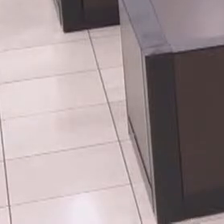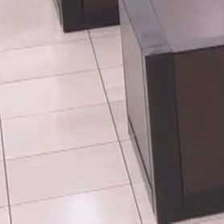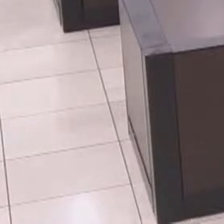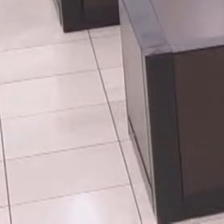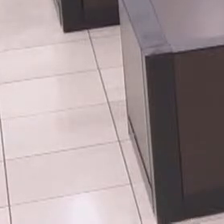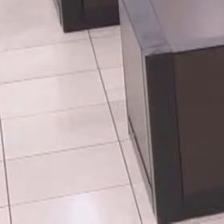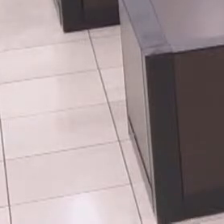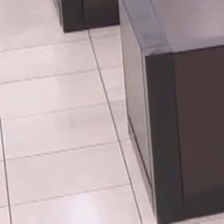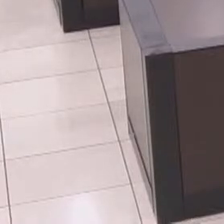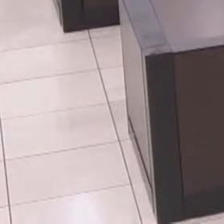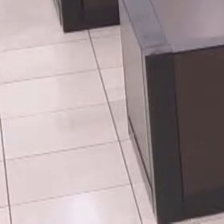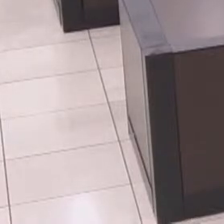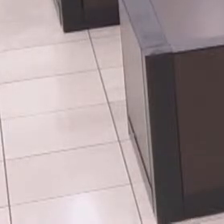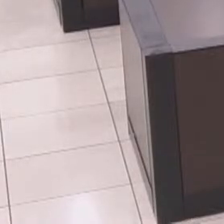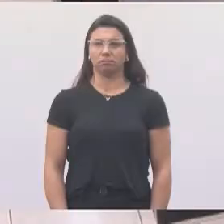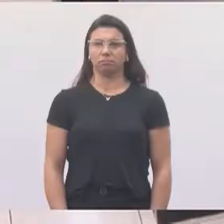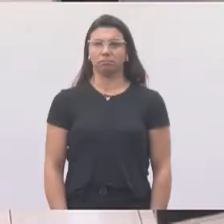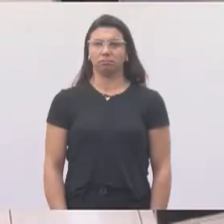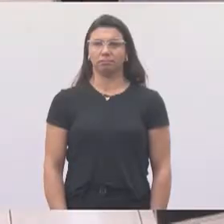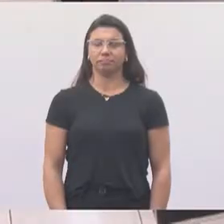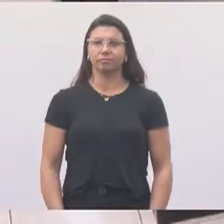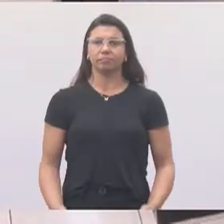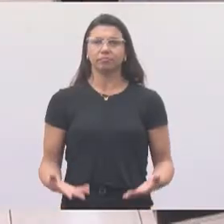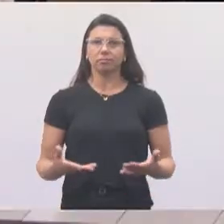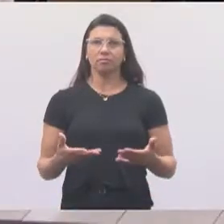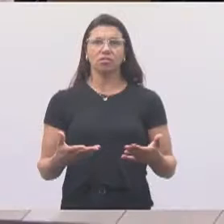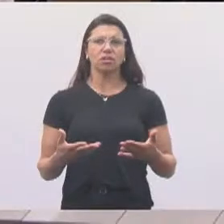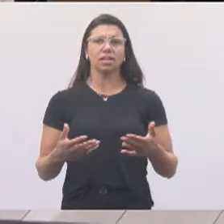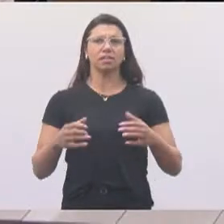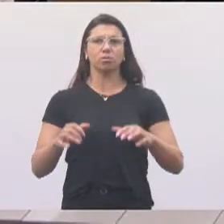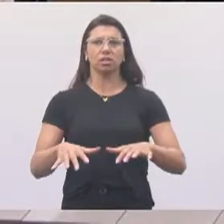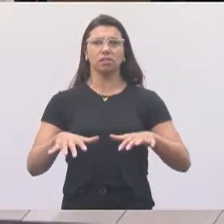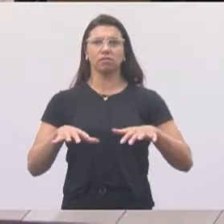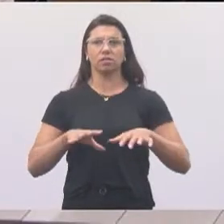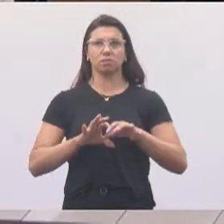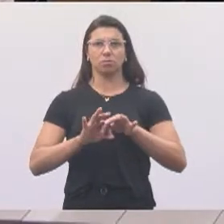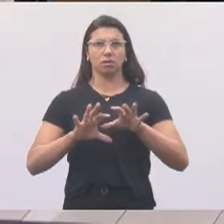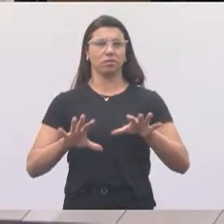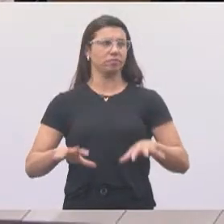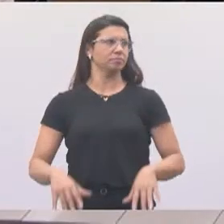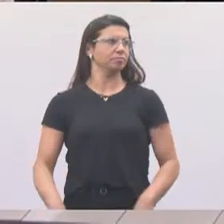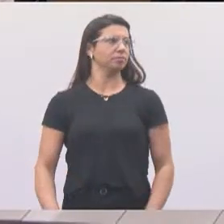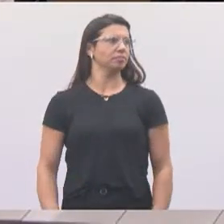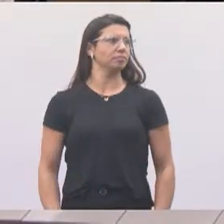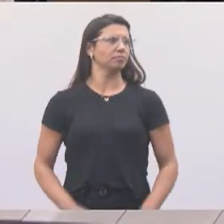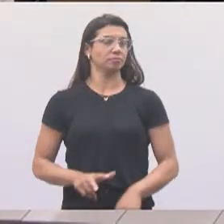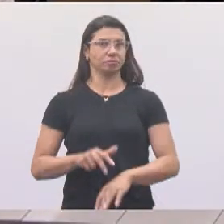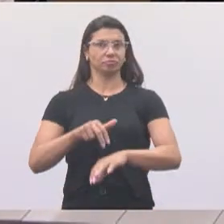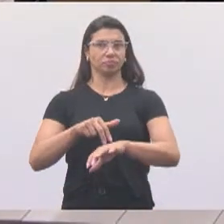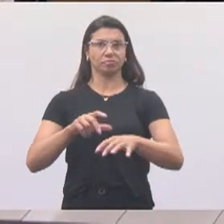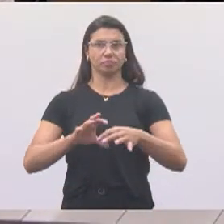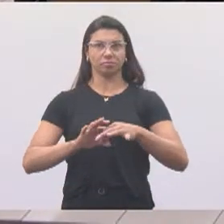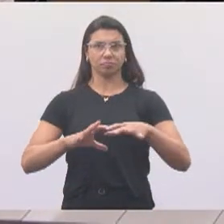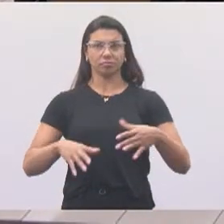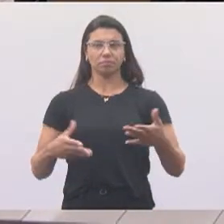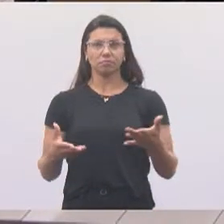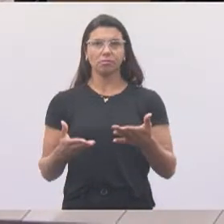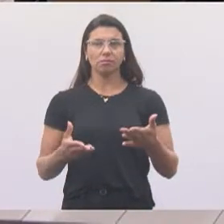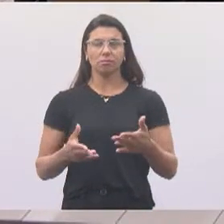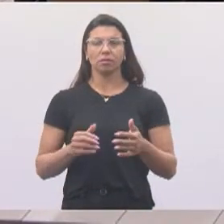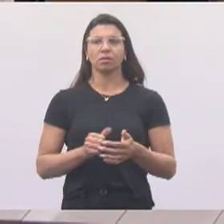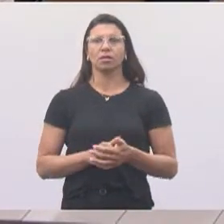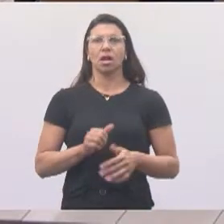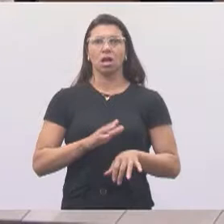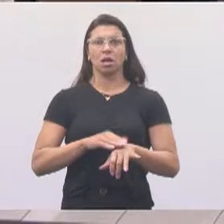Nesse momento passaremos ao horário da tribuna. Solicito à primeira secretária que faça a chamada dos inscritos para fazer uso